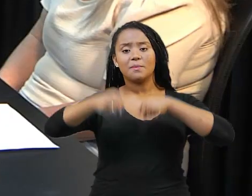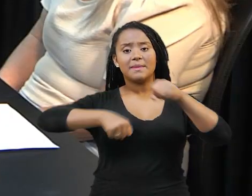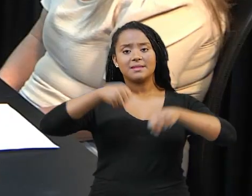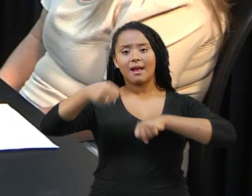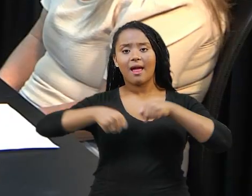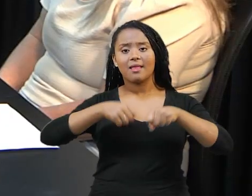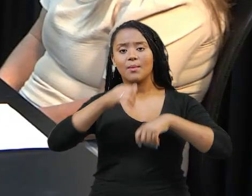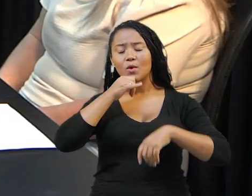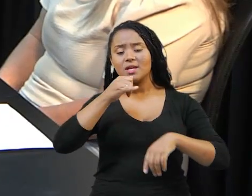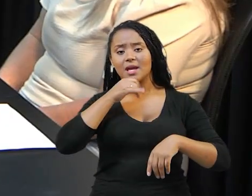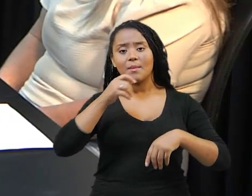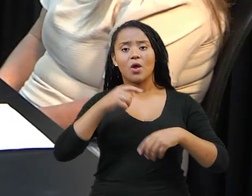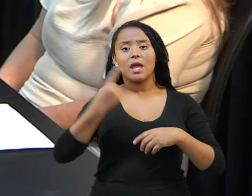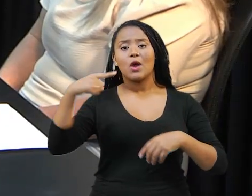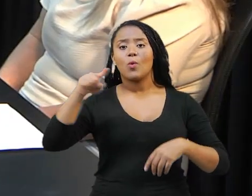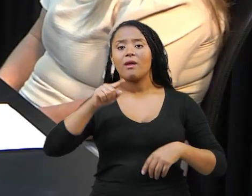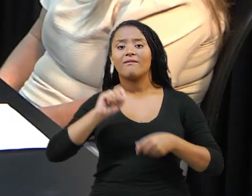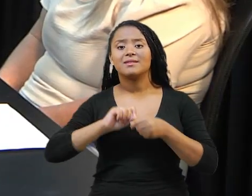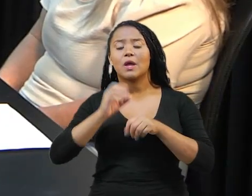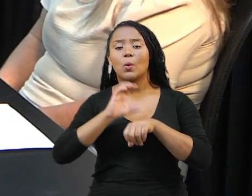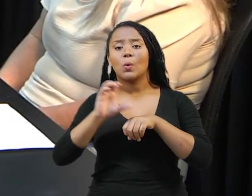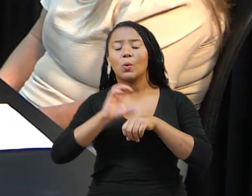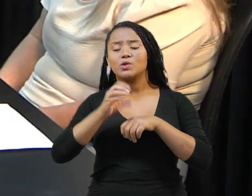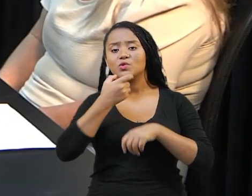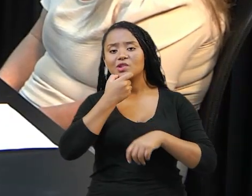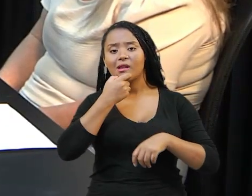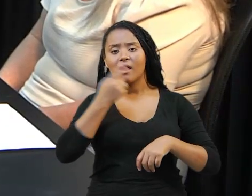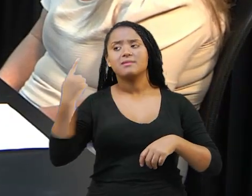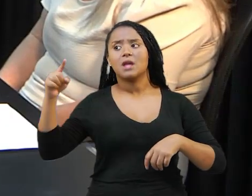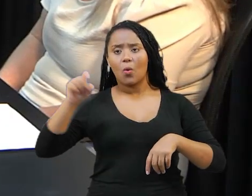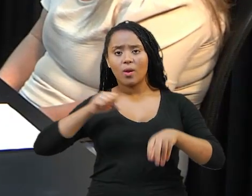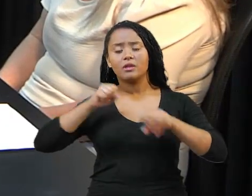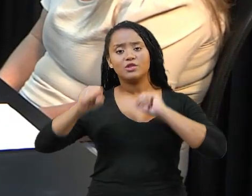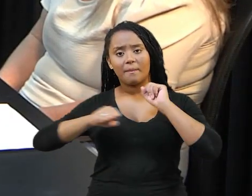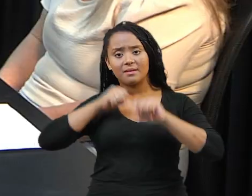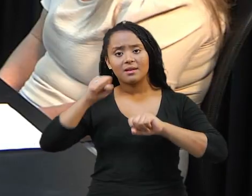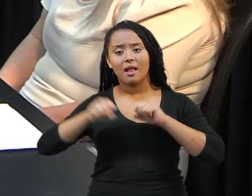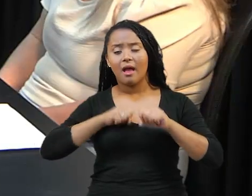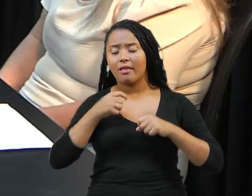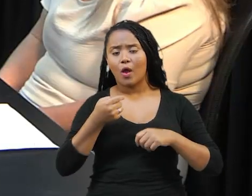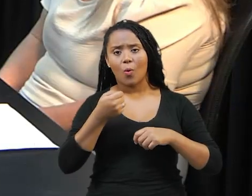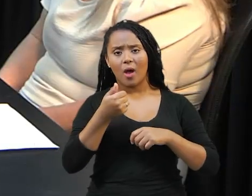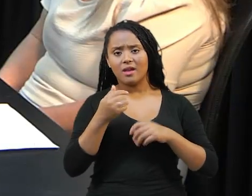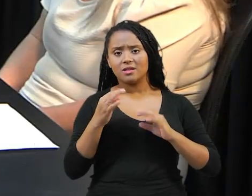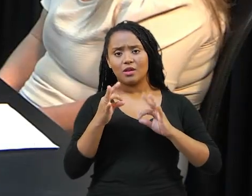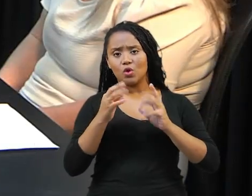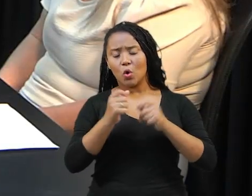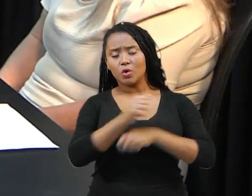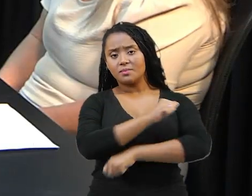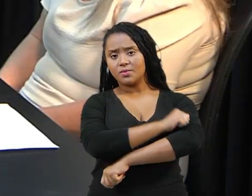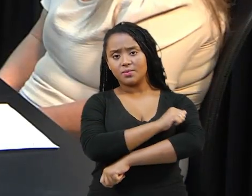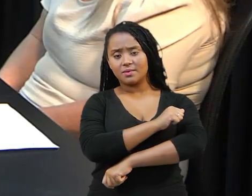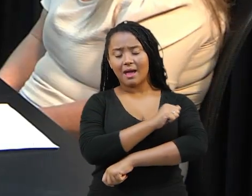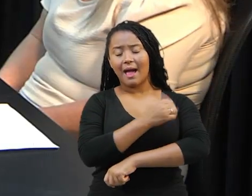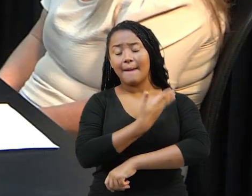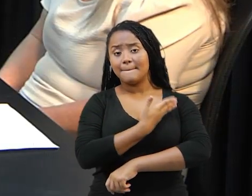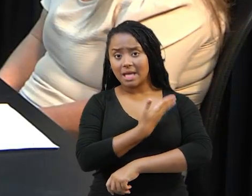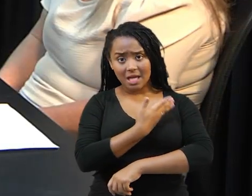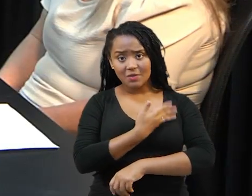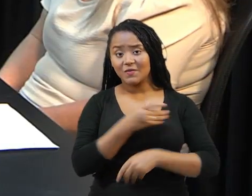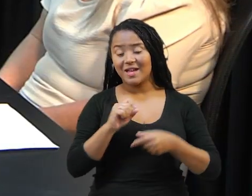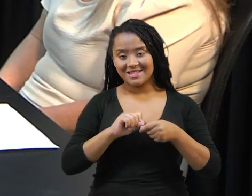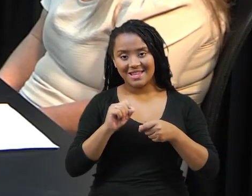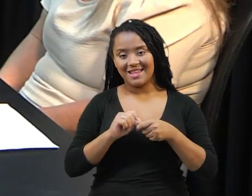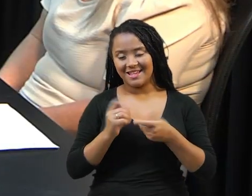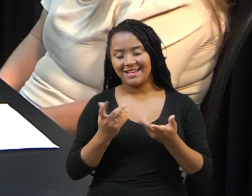eu ia para a escola, tudo de bicicleta. A gente deixava as bicicletas lá, quase todo mundo fazia isso. E aí, com o passar do tempo, meu pai me deu um